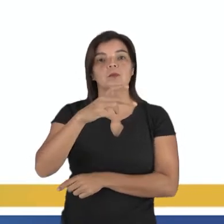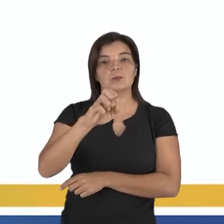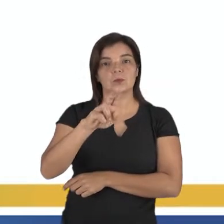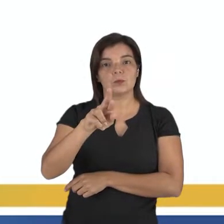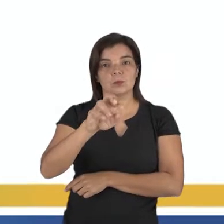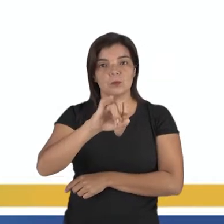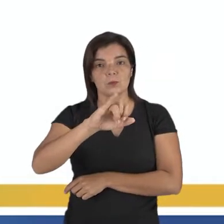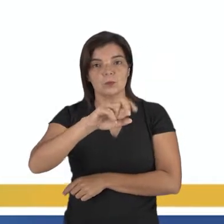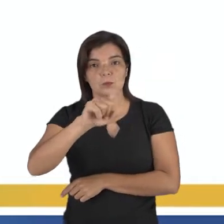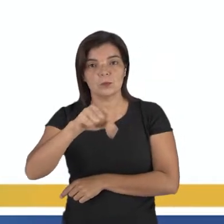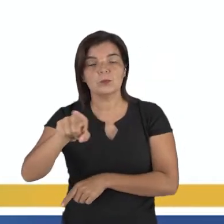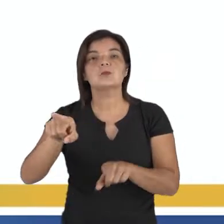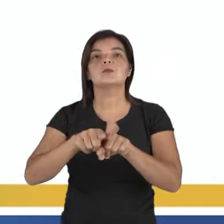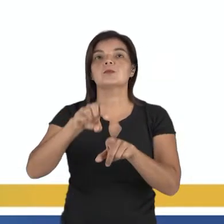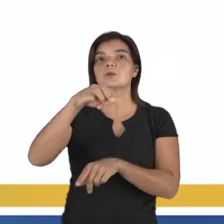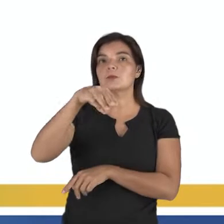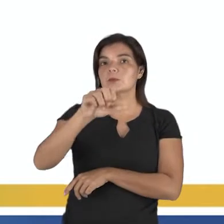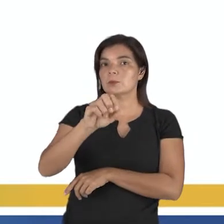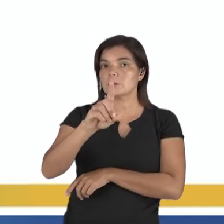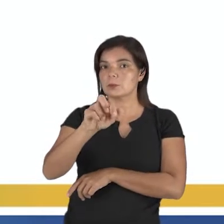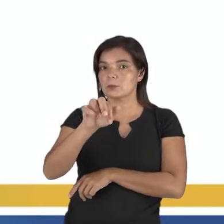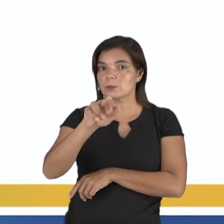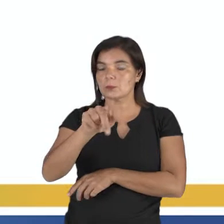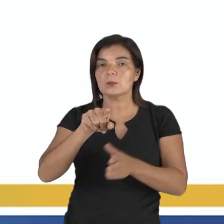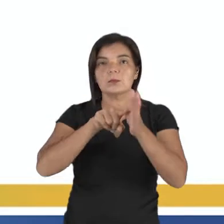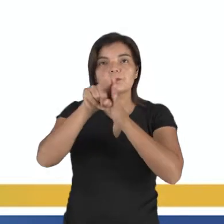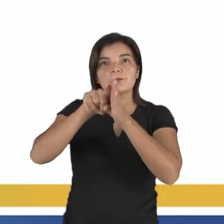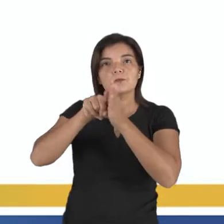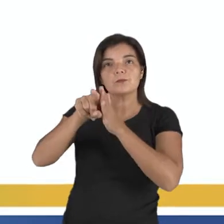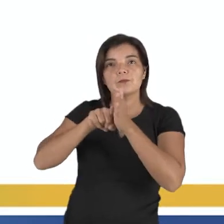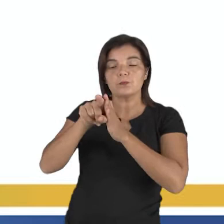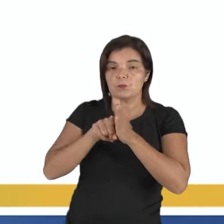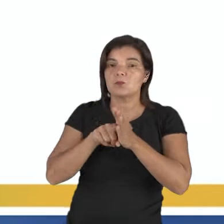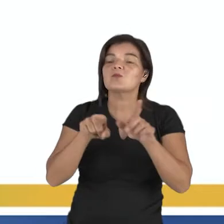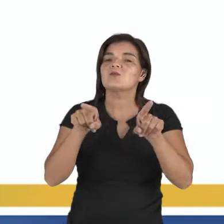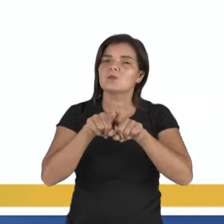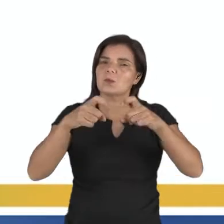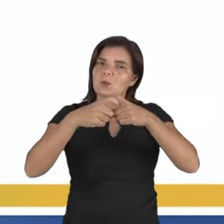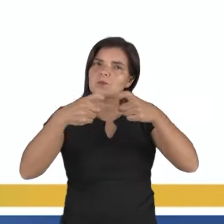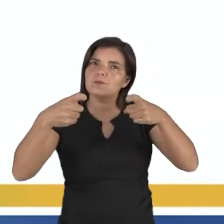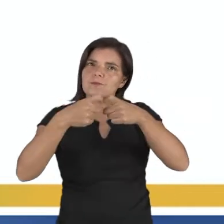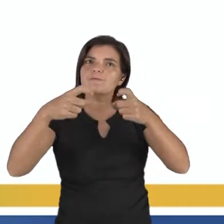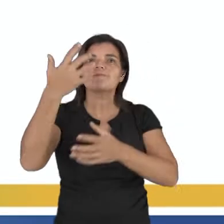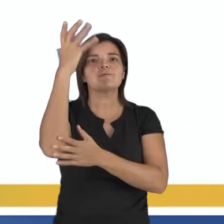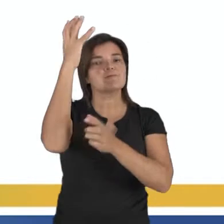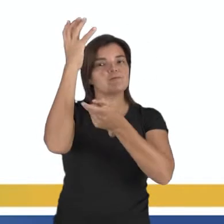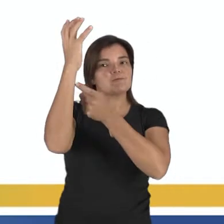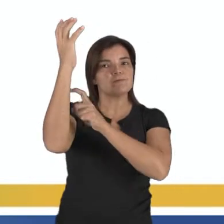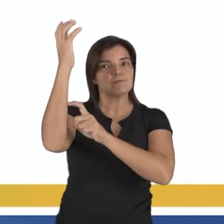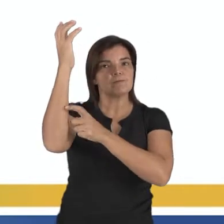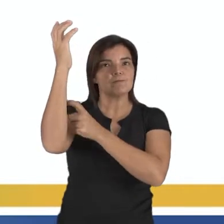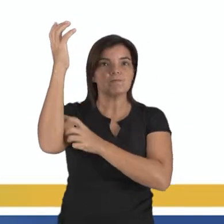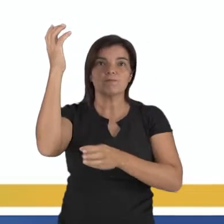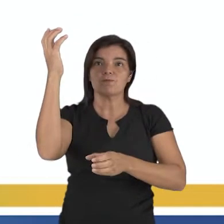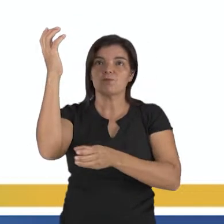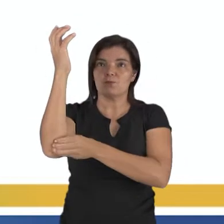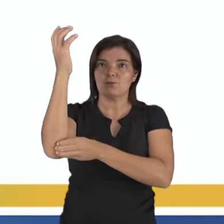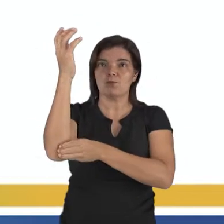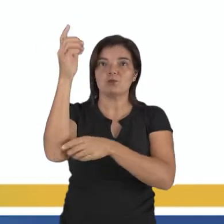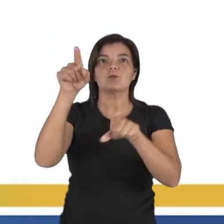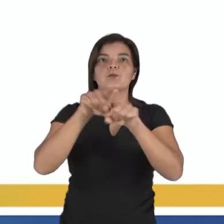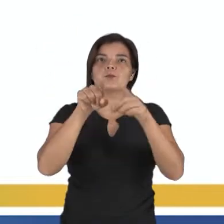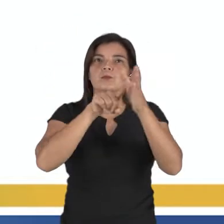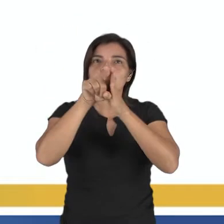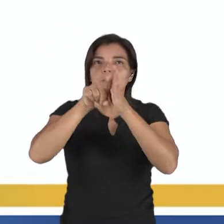Madeira. Após estudos e pesquisas sobre o uso da goma elástica extraída da seringueira, cujo seu nome científico é